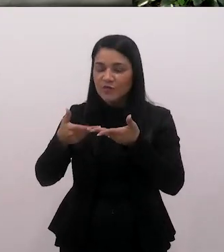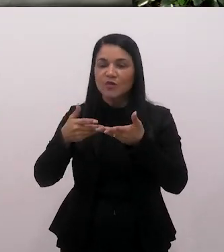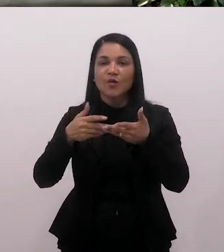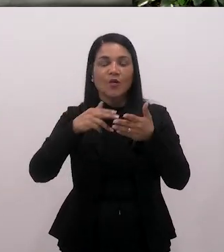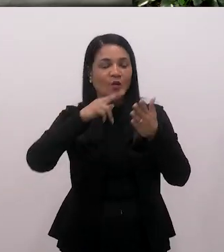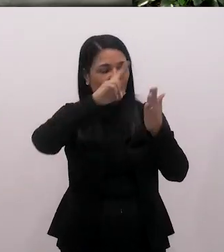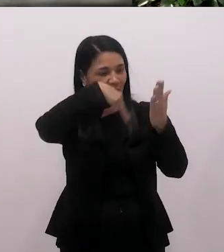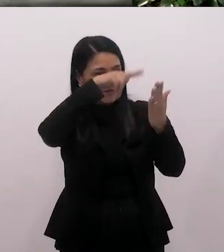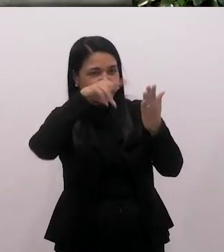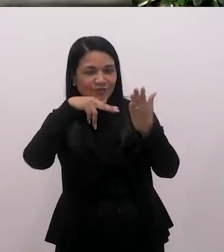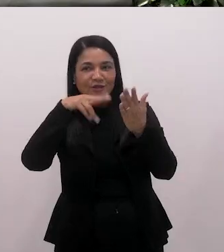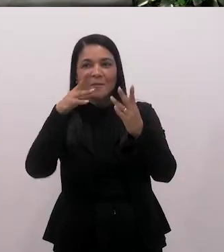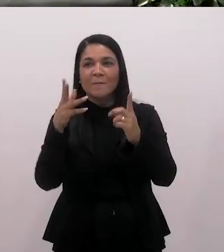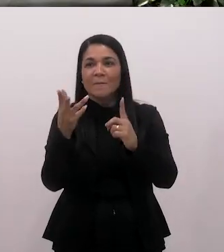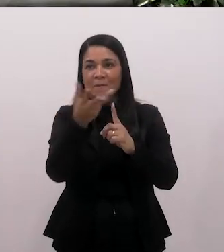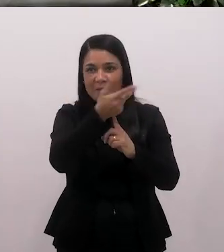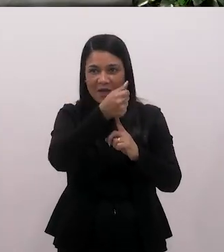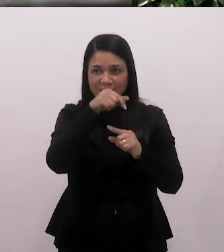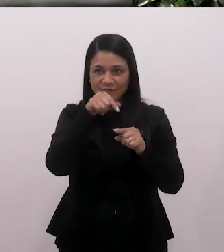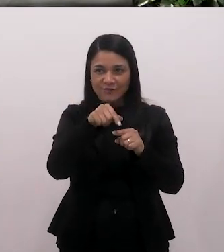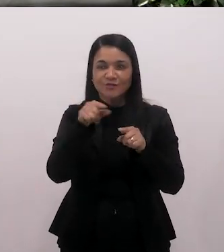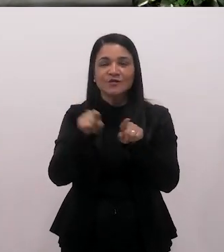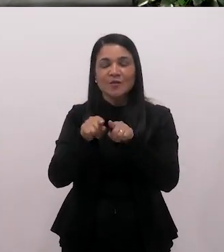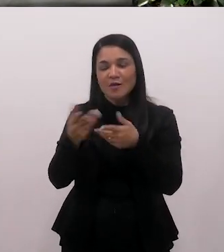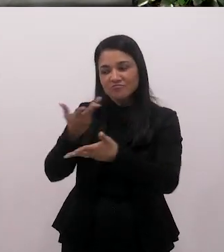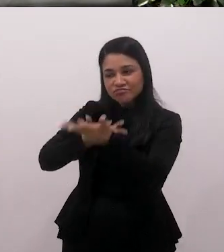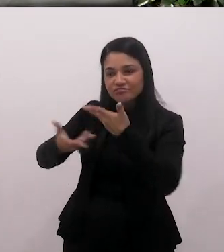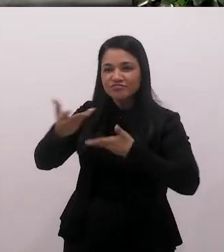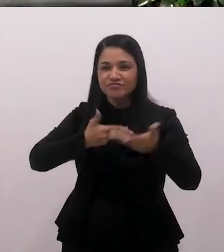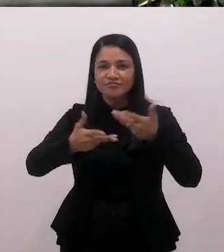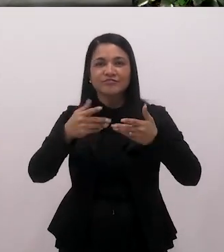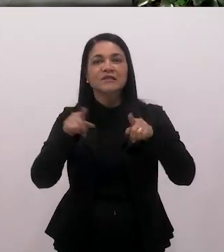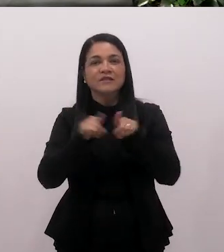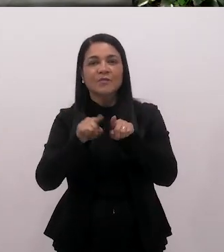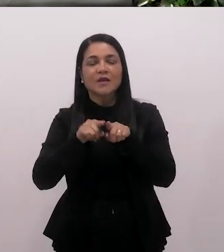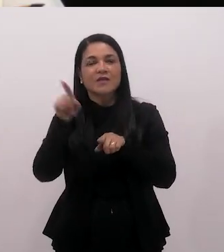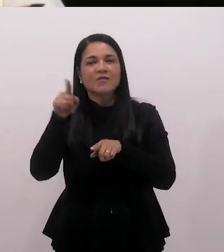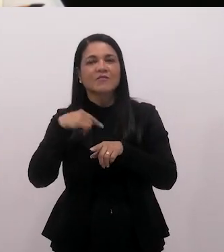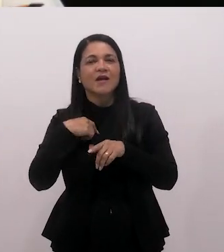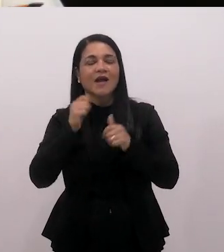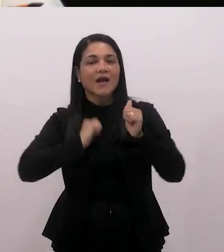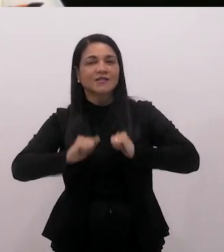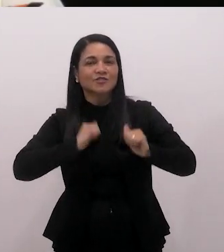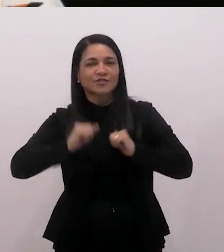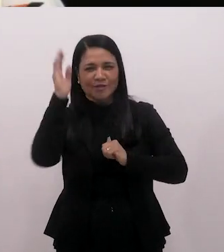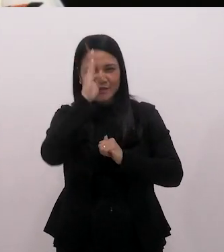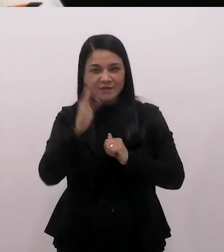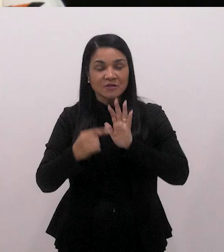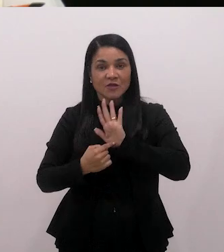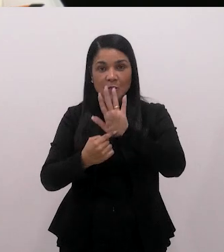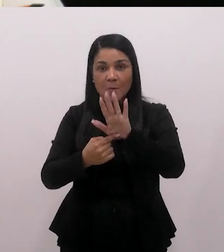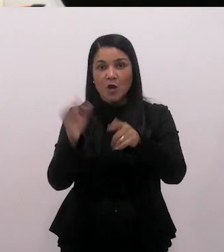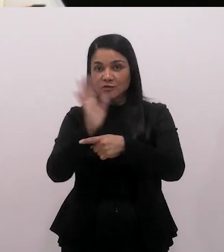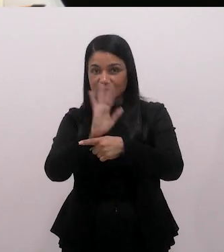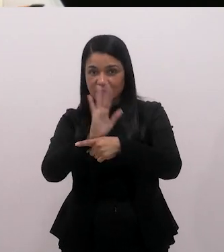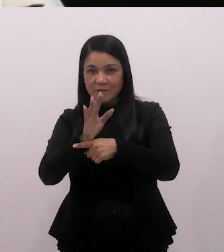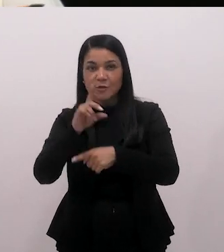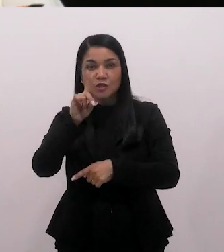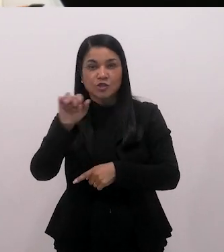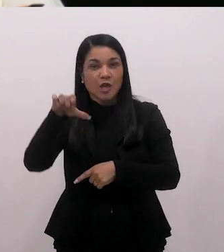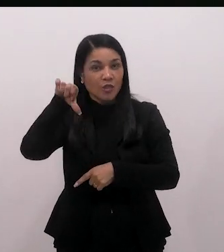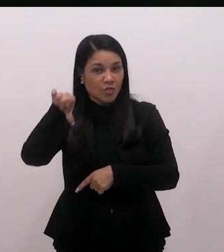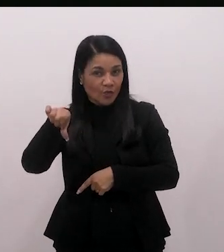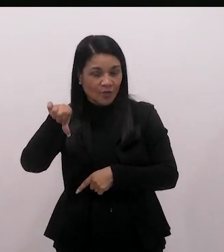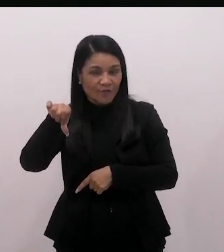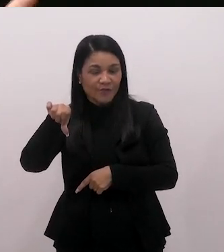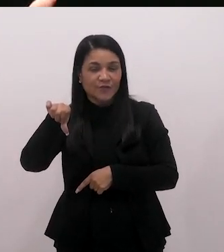plástico ou o artista plástico convidou. Muito legal. É uma artista também brasileira que estava passando ali. Vai ter também a mostra de cinema no